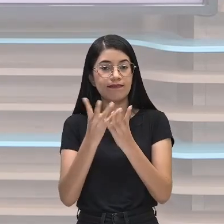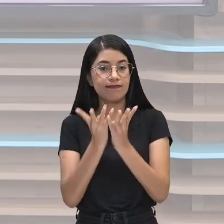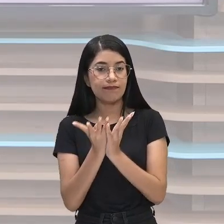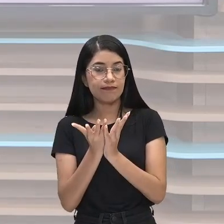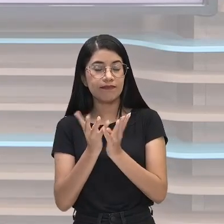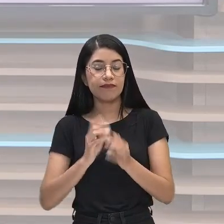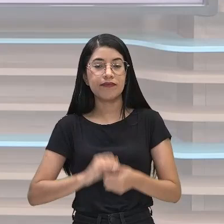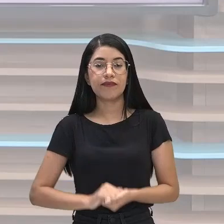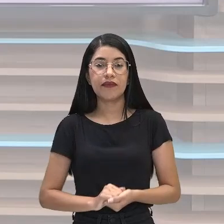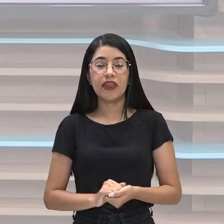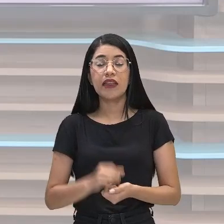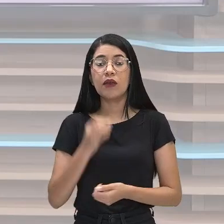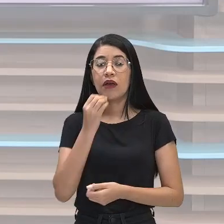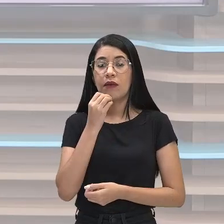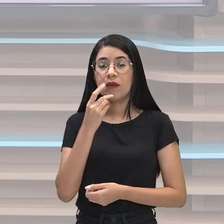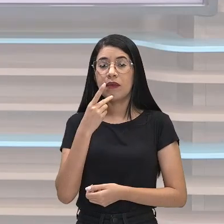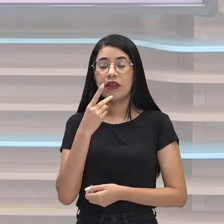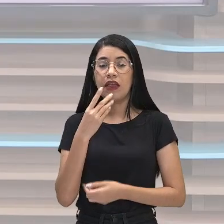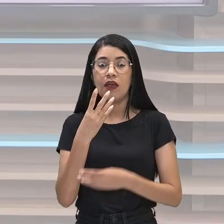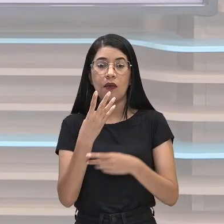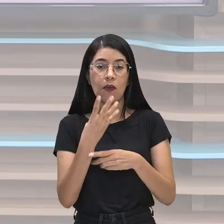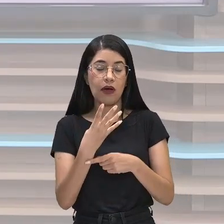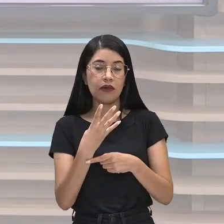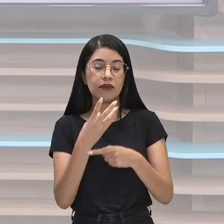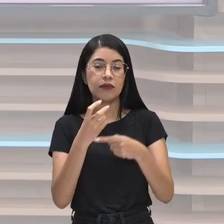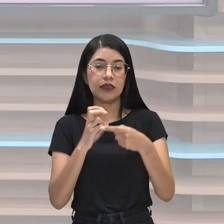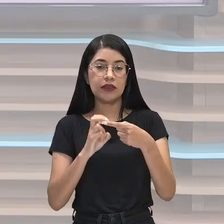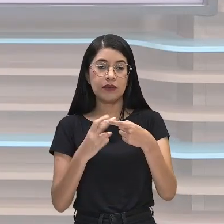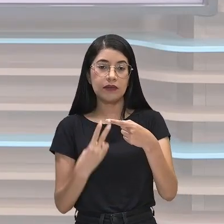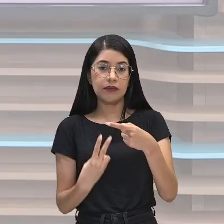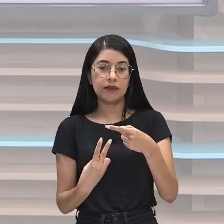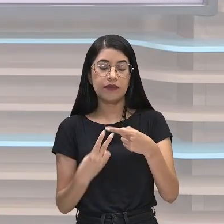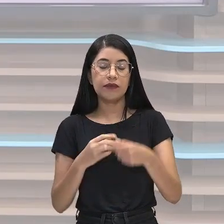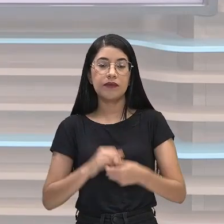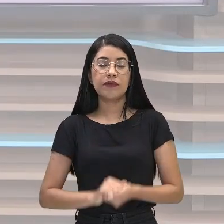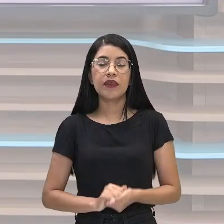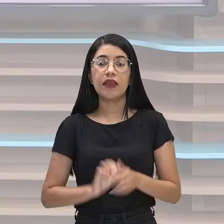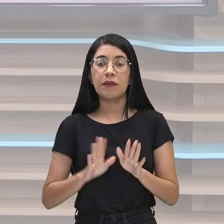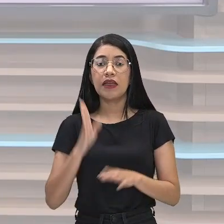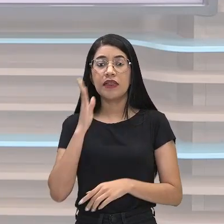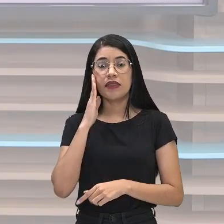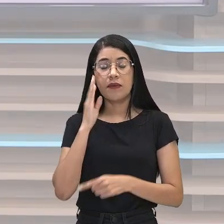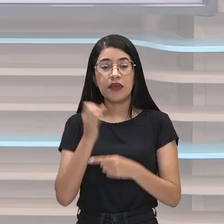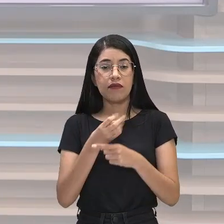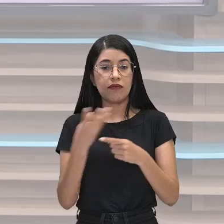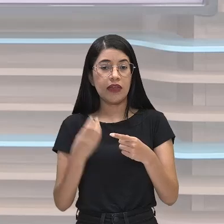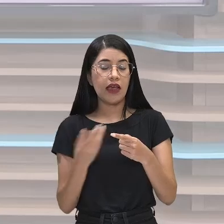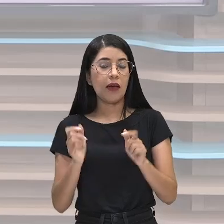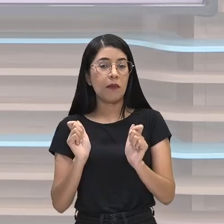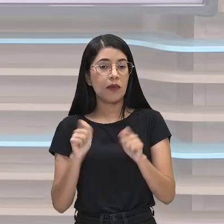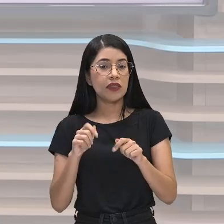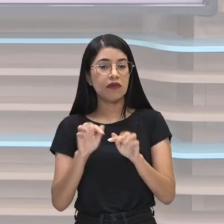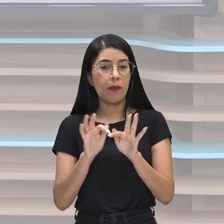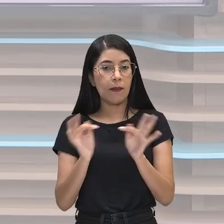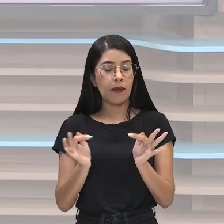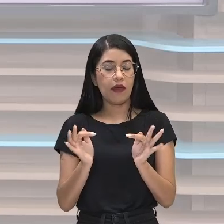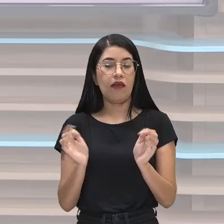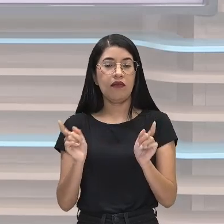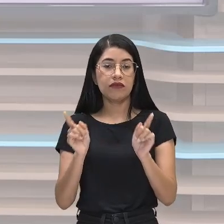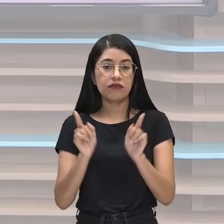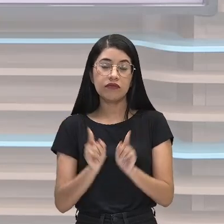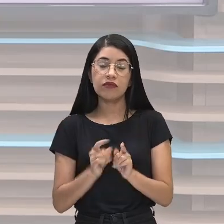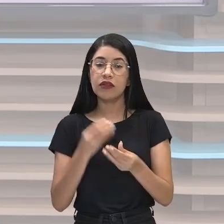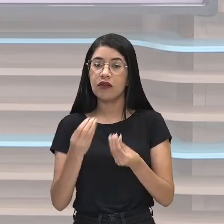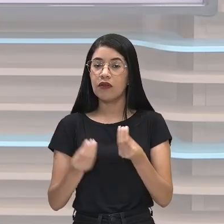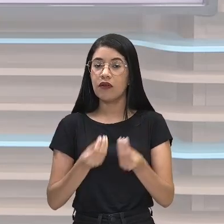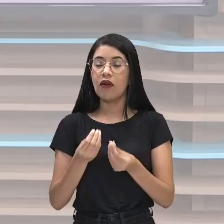a probabilidade é 4 sobre 52. Aí a gente sabe que essa fração a gente consegue simplificar, né? Você vai